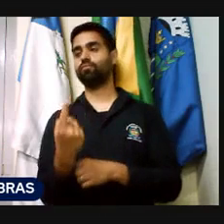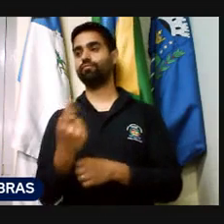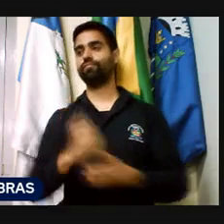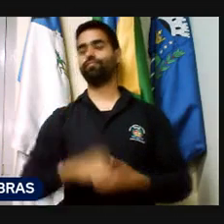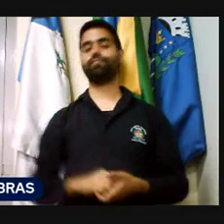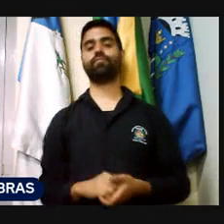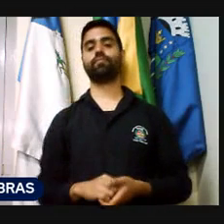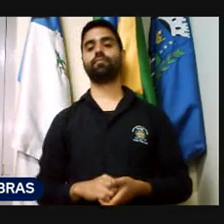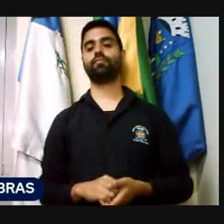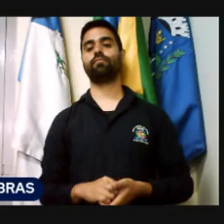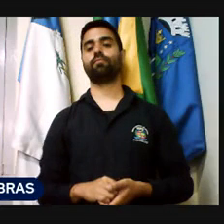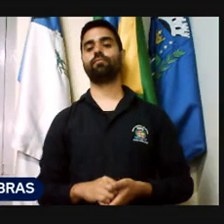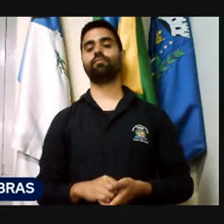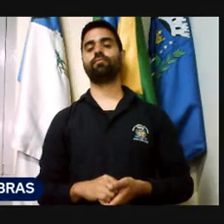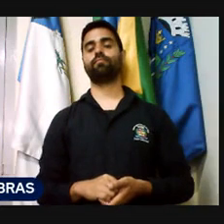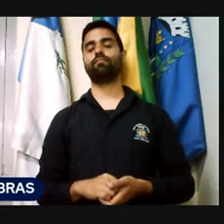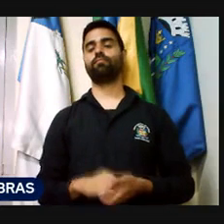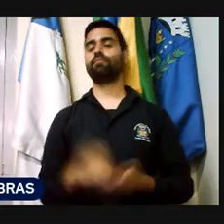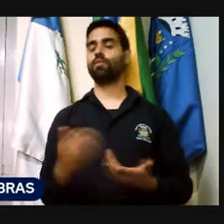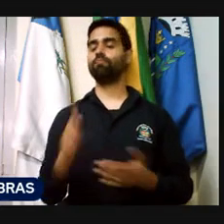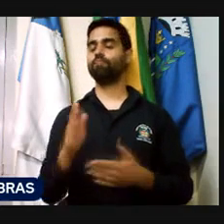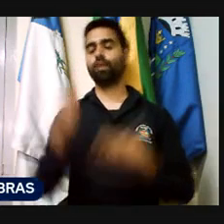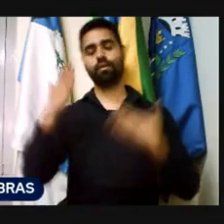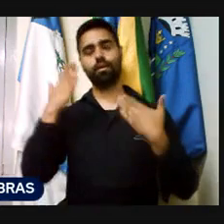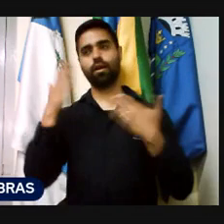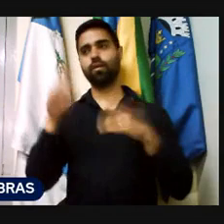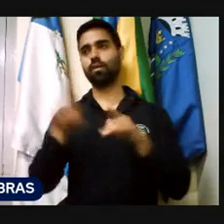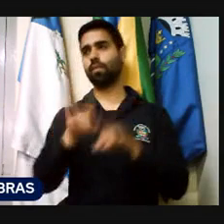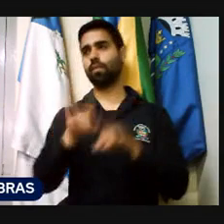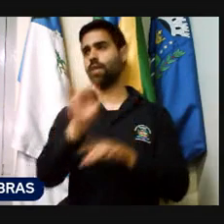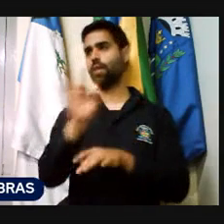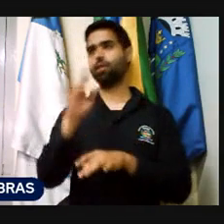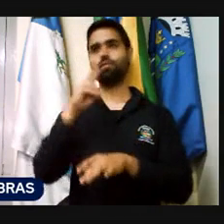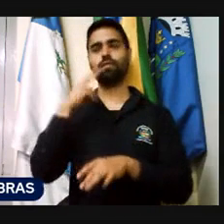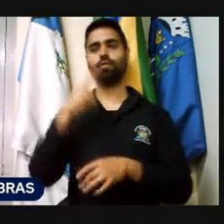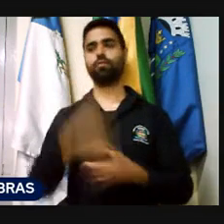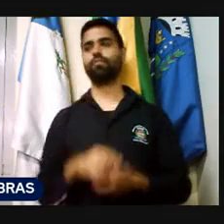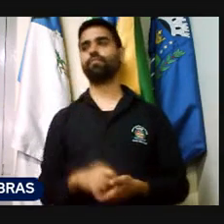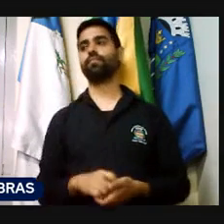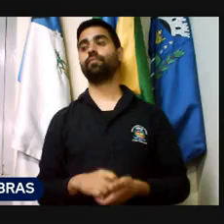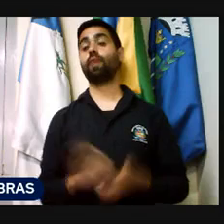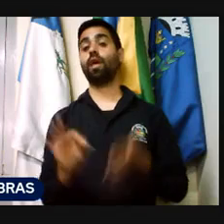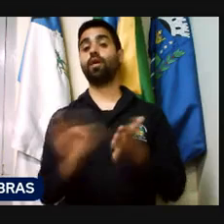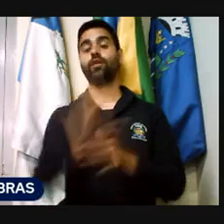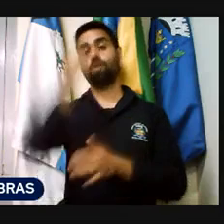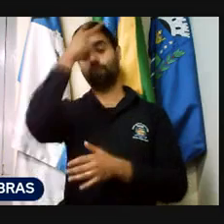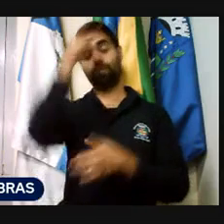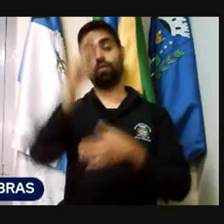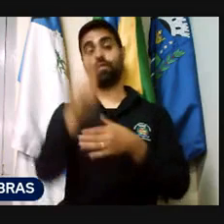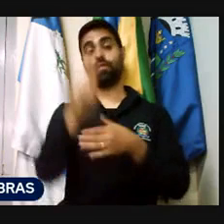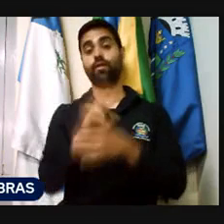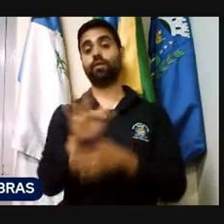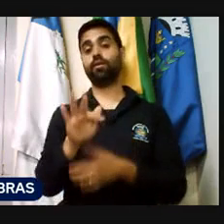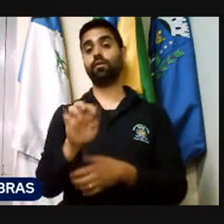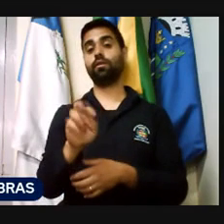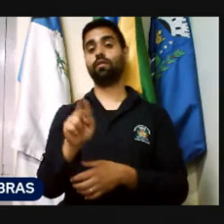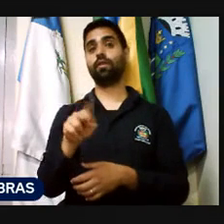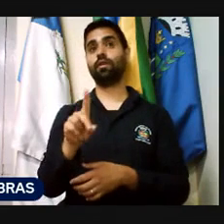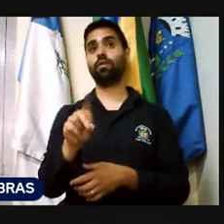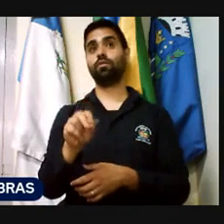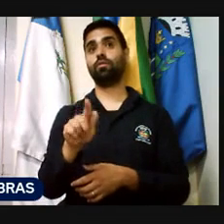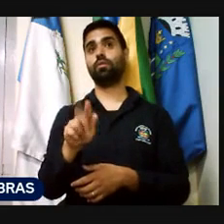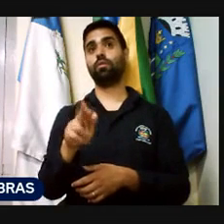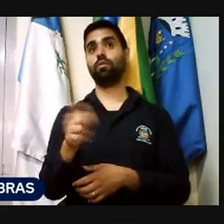51. Aproveitamos a oportunidade para reiterar as Vossas Excelências protesto elevado a preço. Luiz Fernando Furtado da Graça,